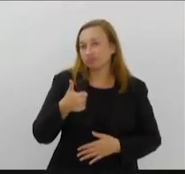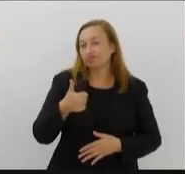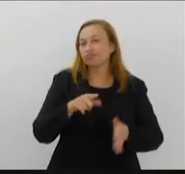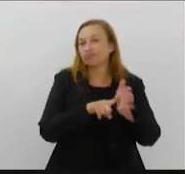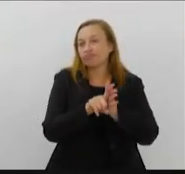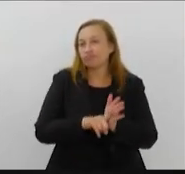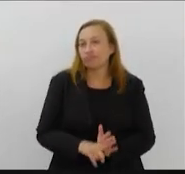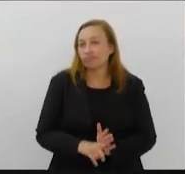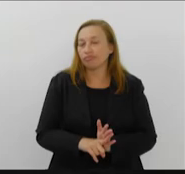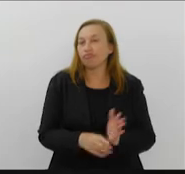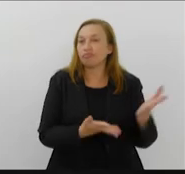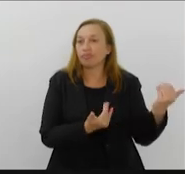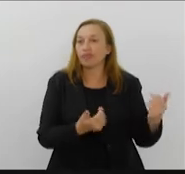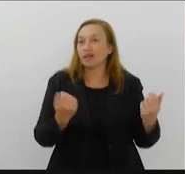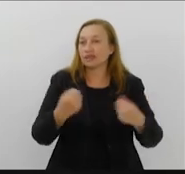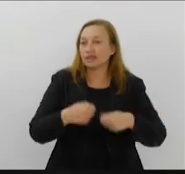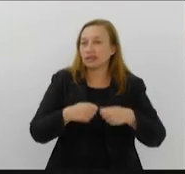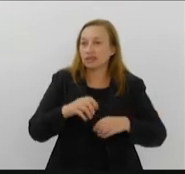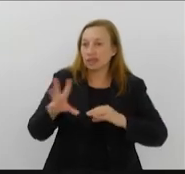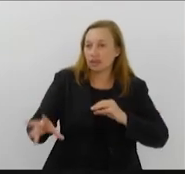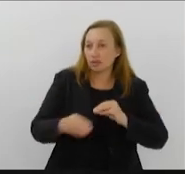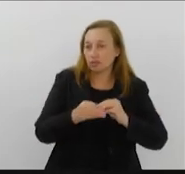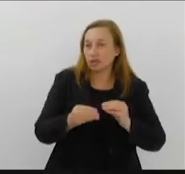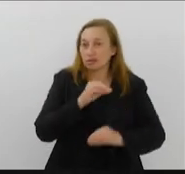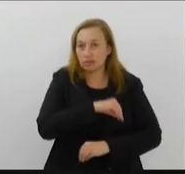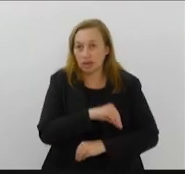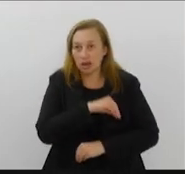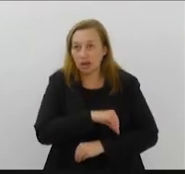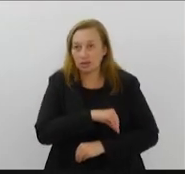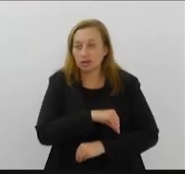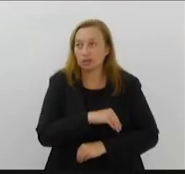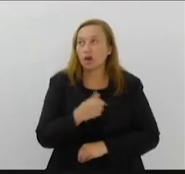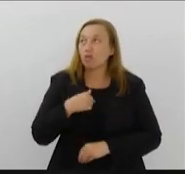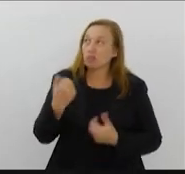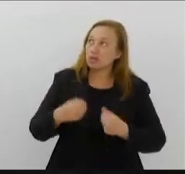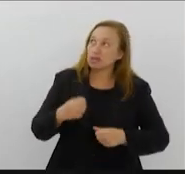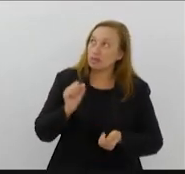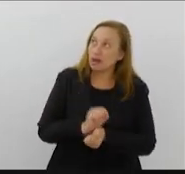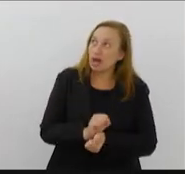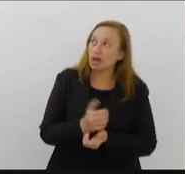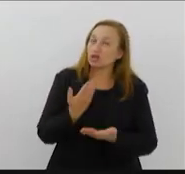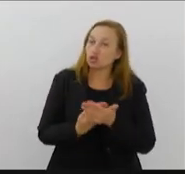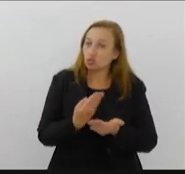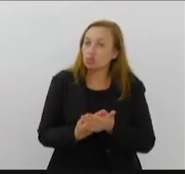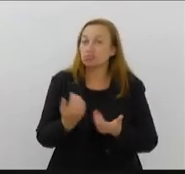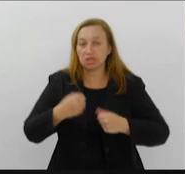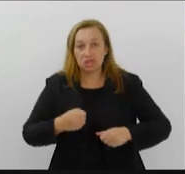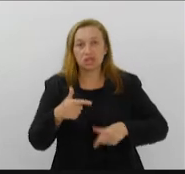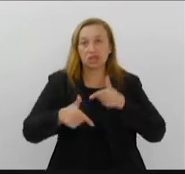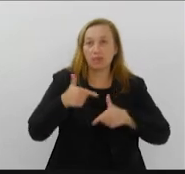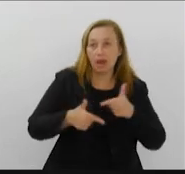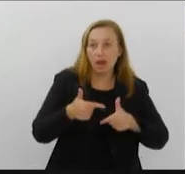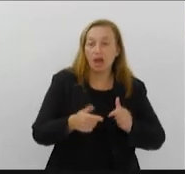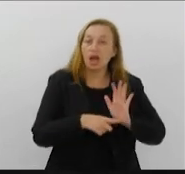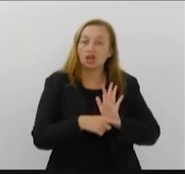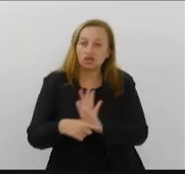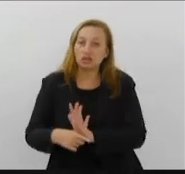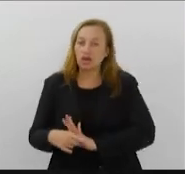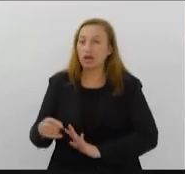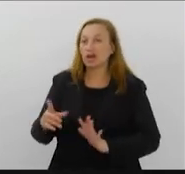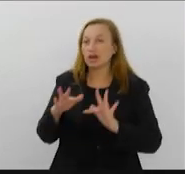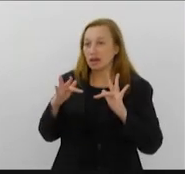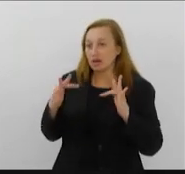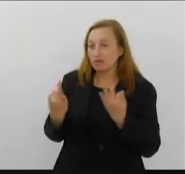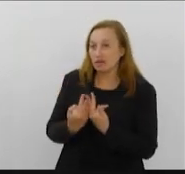perspectiva de jovens é a necessidade de complementação de renda. Então, eu precisei parar de estudar porque eu precisei trabalhar, porque eu precisei ajudar na renda da minha casa,